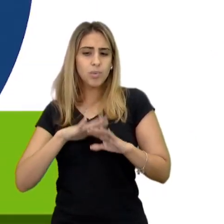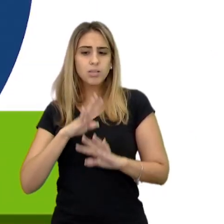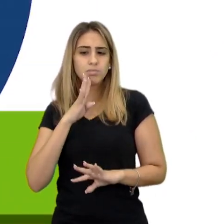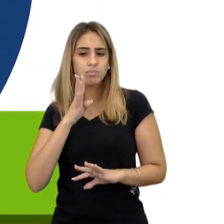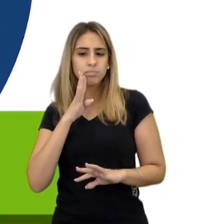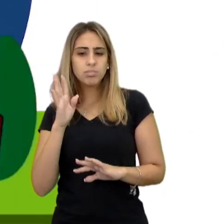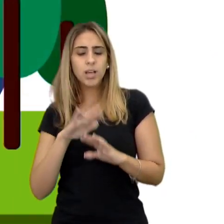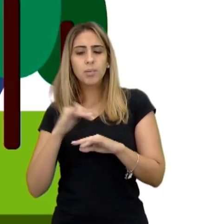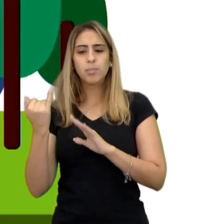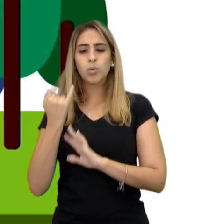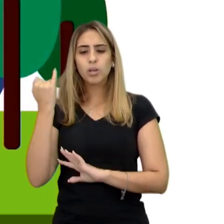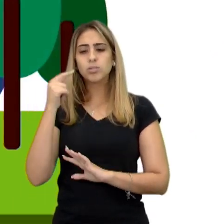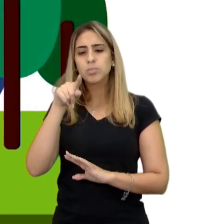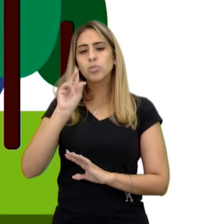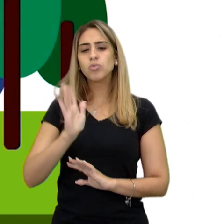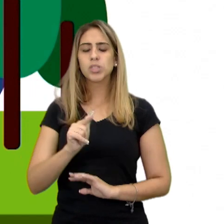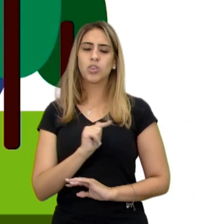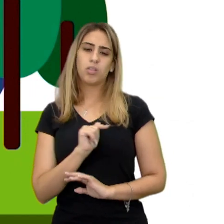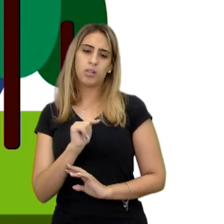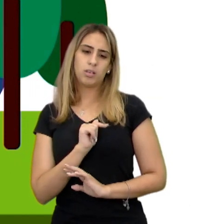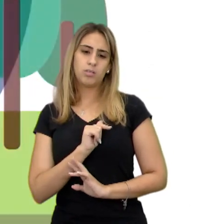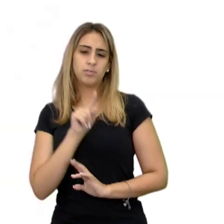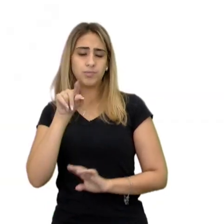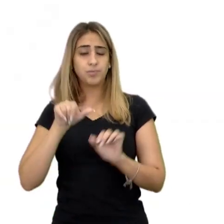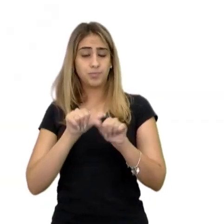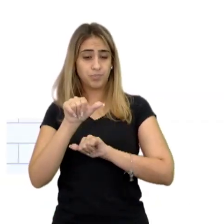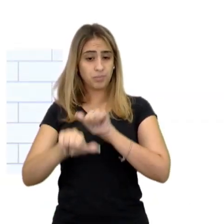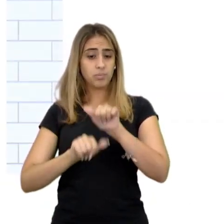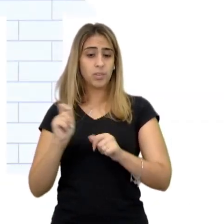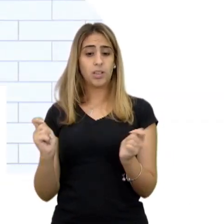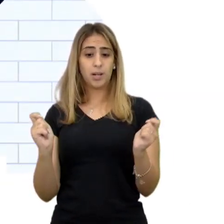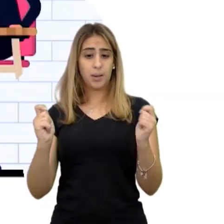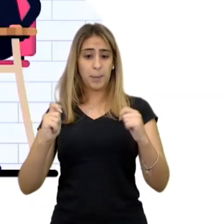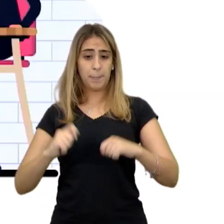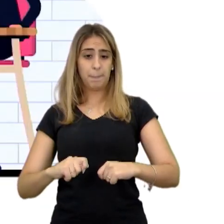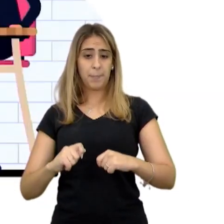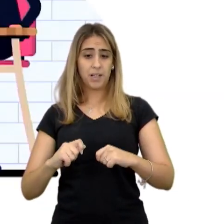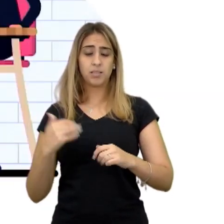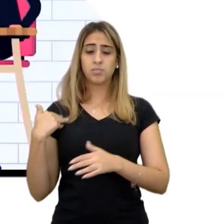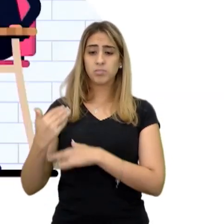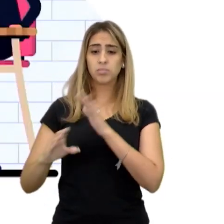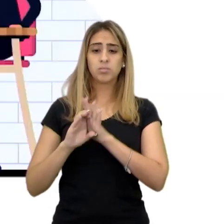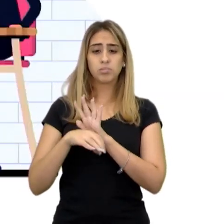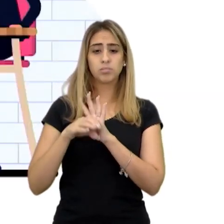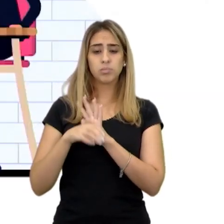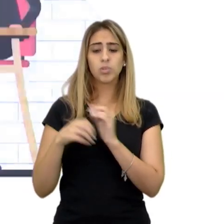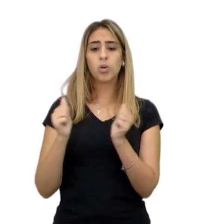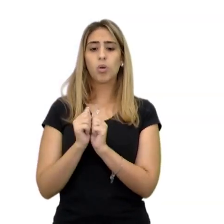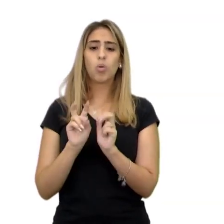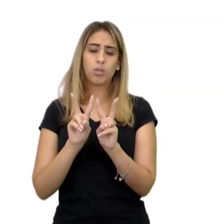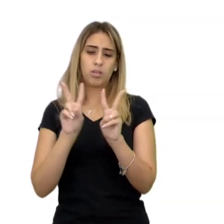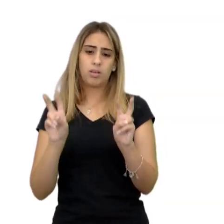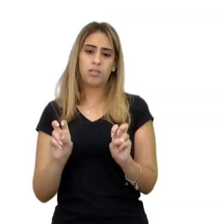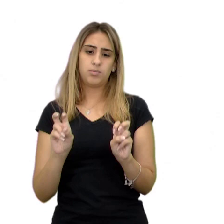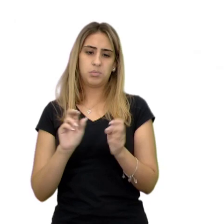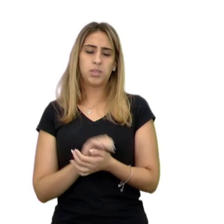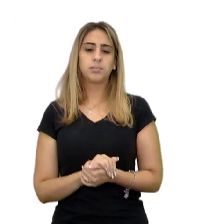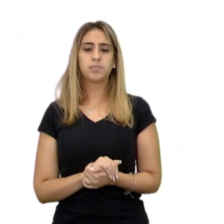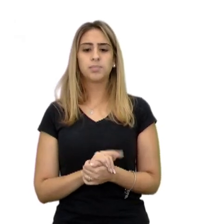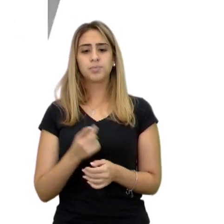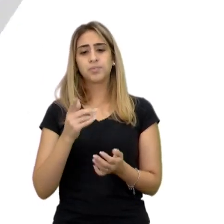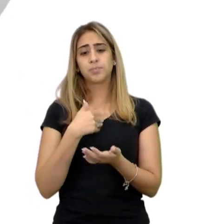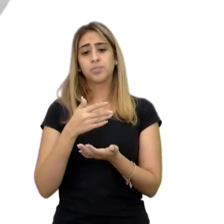conhecimento é agregado ao que você já tem, e isso te torna capaz de fazer conexões diferentes com os temas. Os filmes,